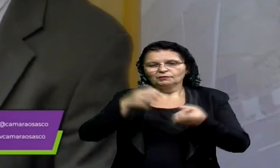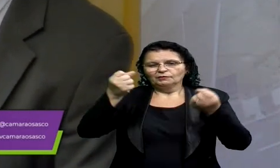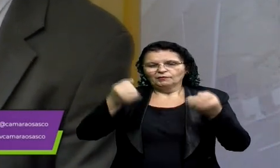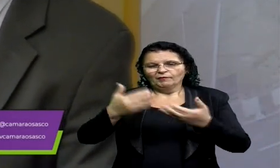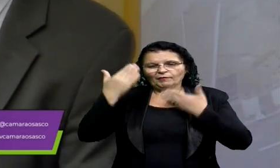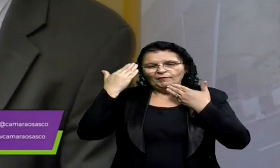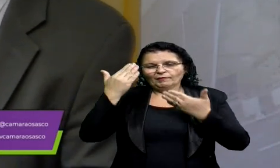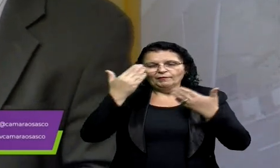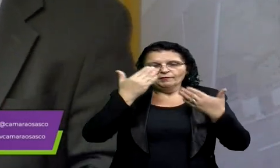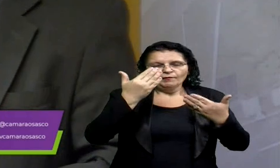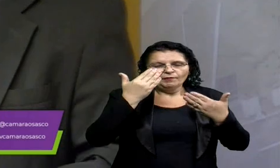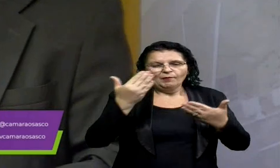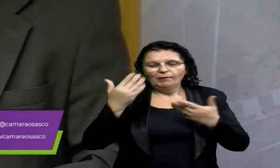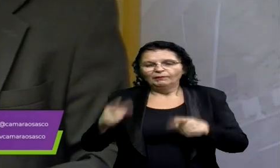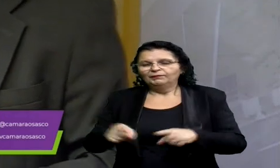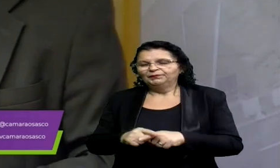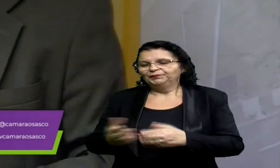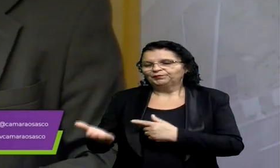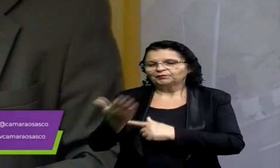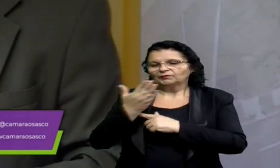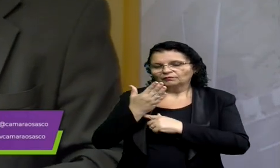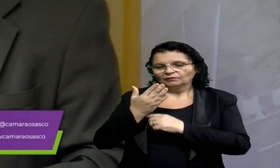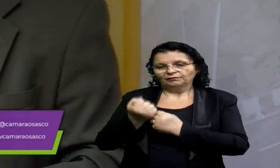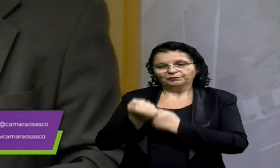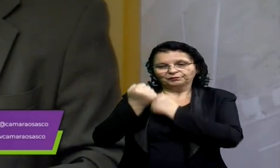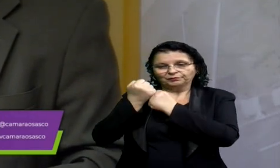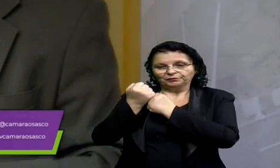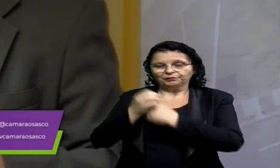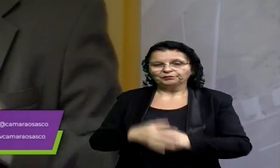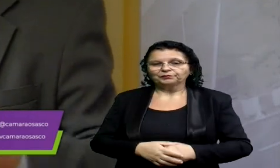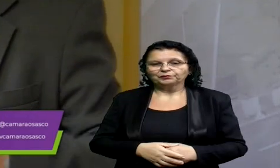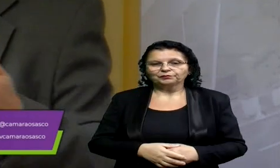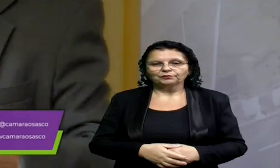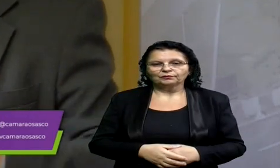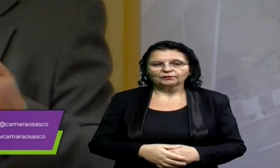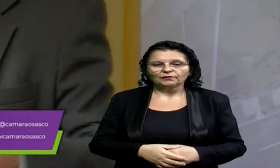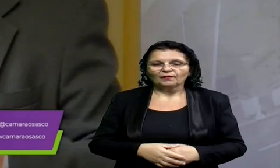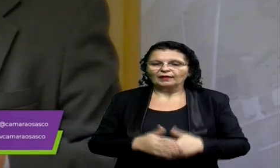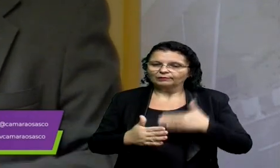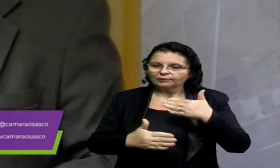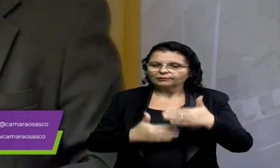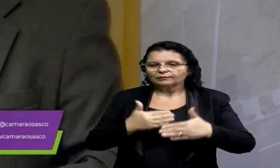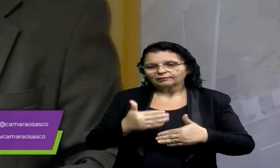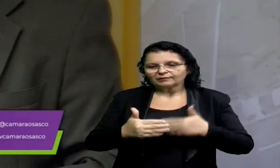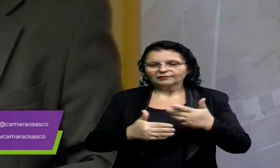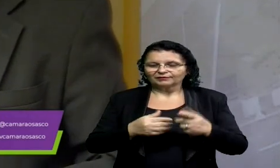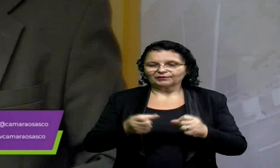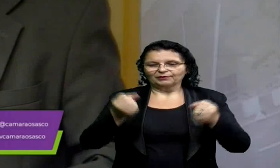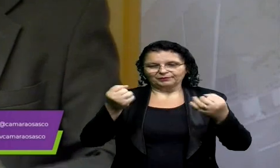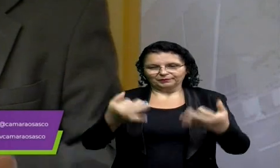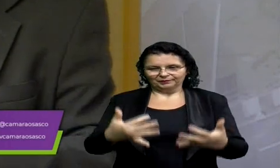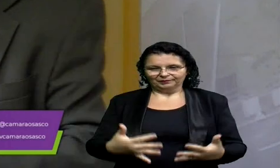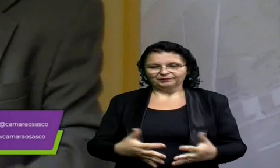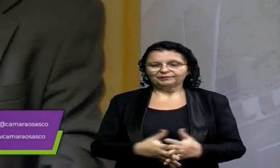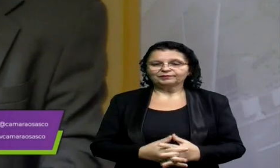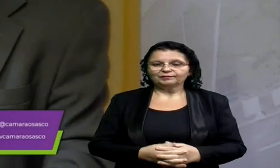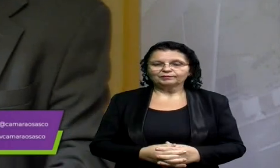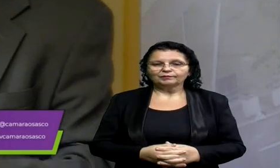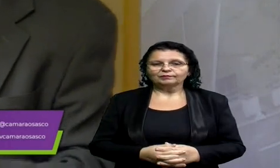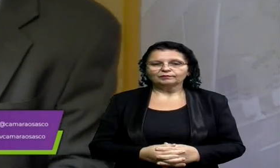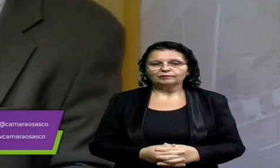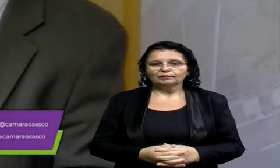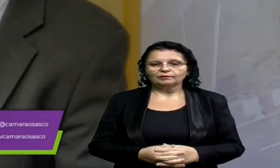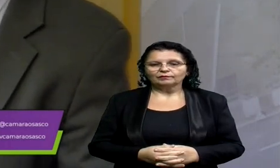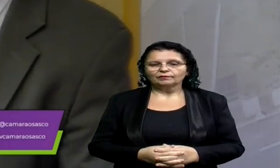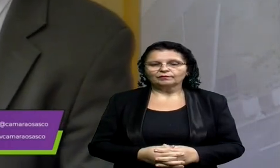eu vou agradecer alguns secretários que T me atendido e me ajudado tá então conforme for passando aqui a gente vai est Tá bom então